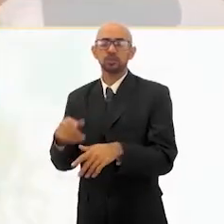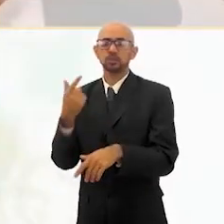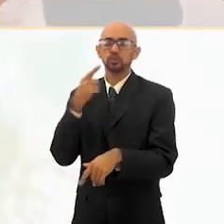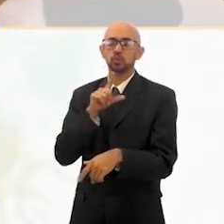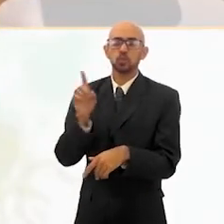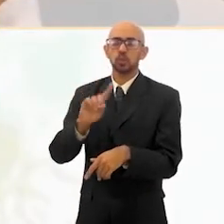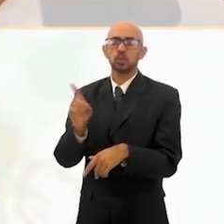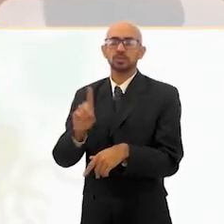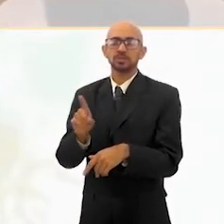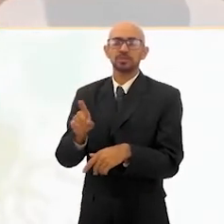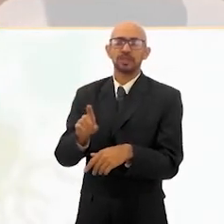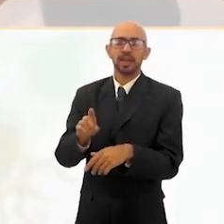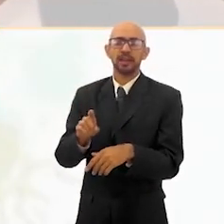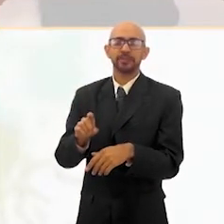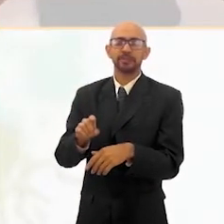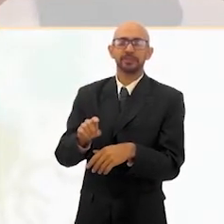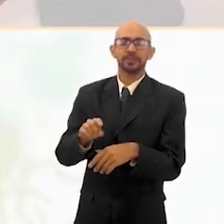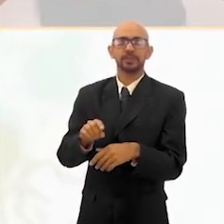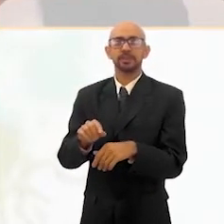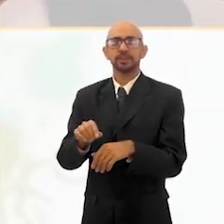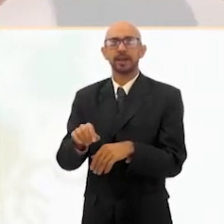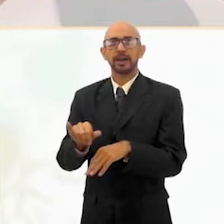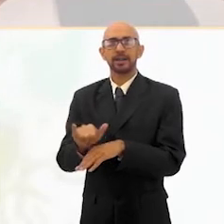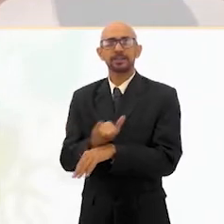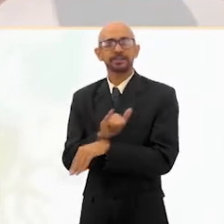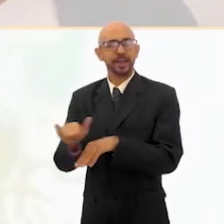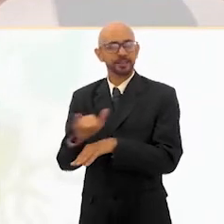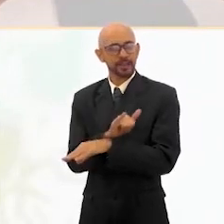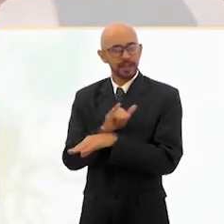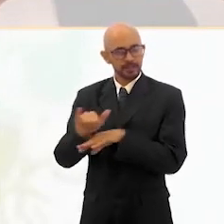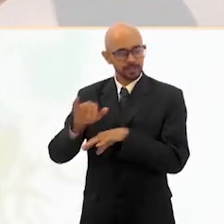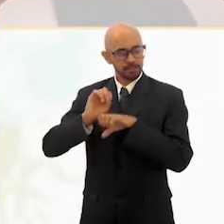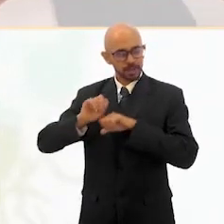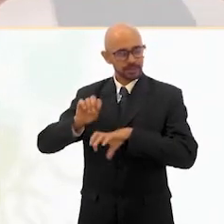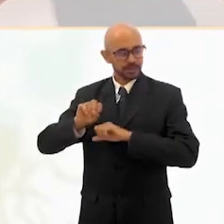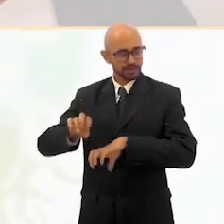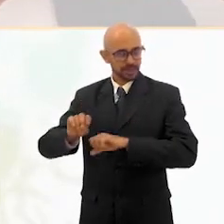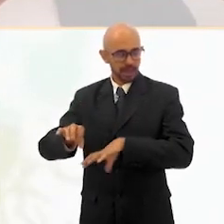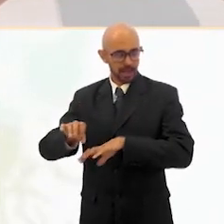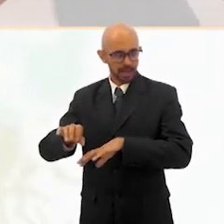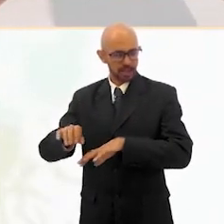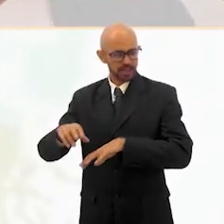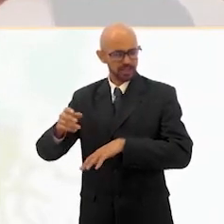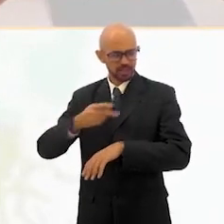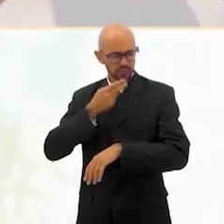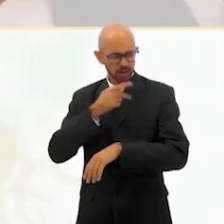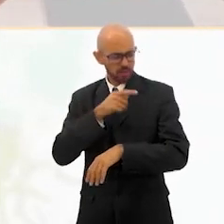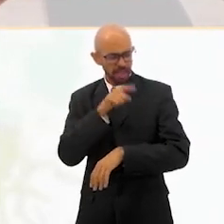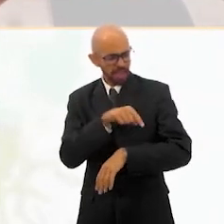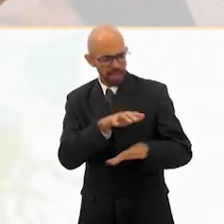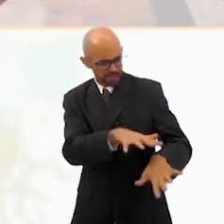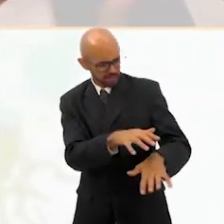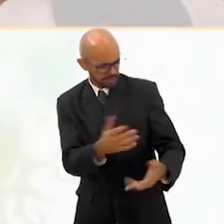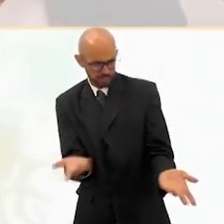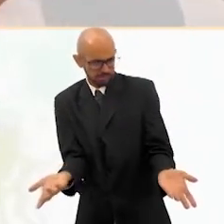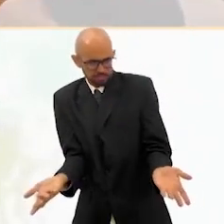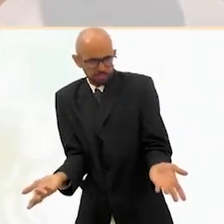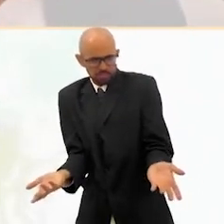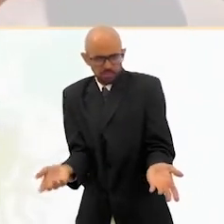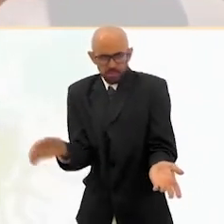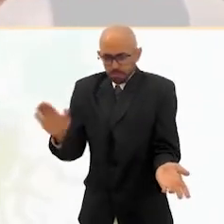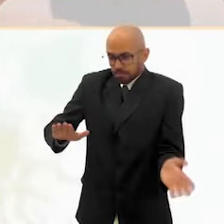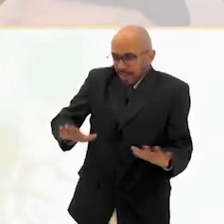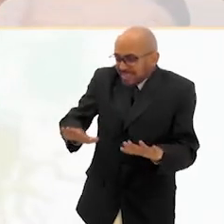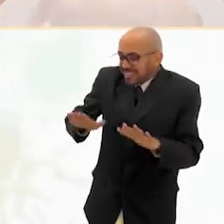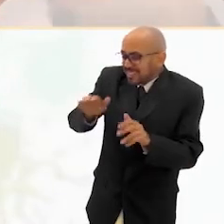isso? têm a didática para ensinar. Às vezes Também, é um também. pouco mais, ah, é isso, e por que isso? E criança é